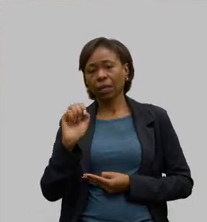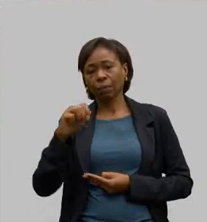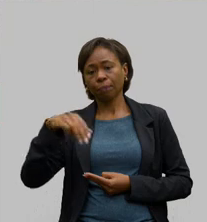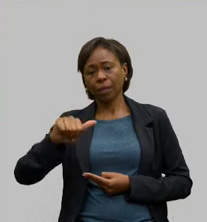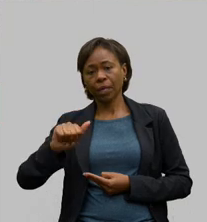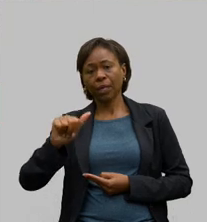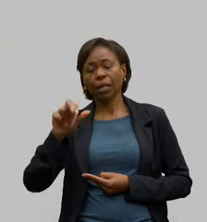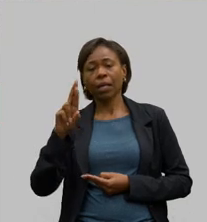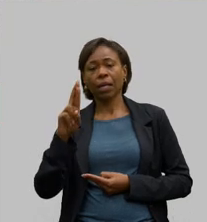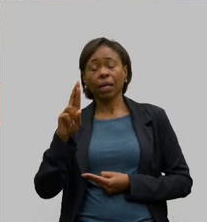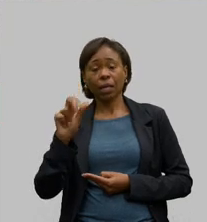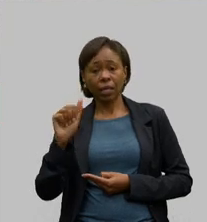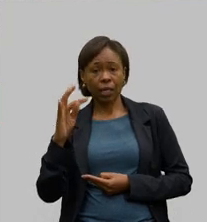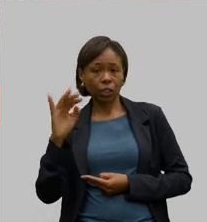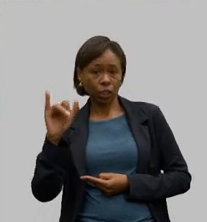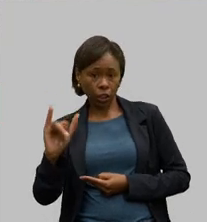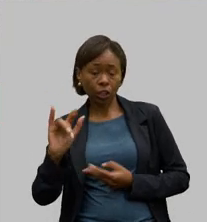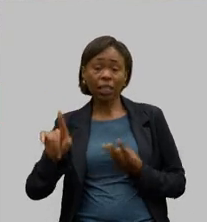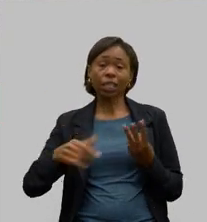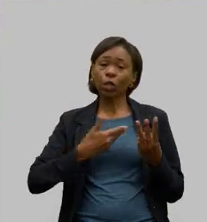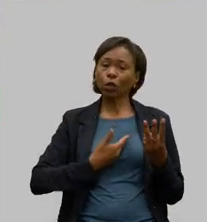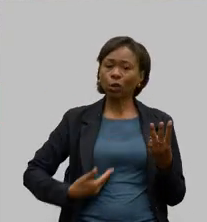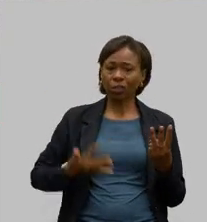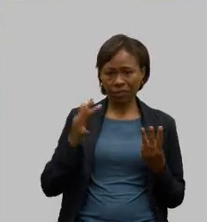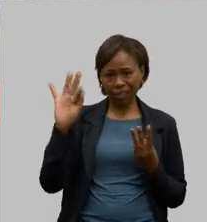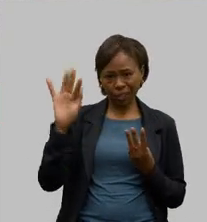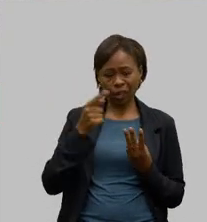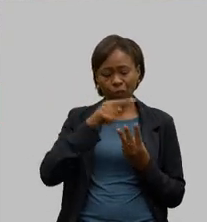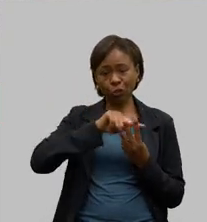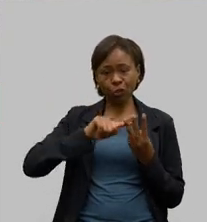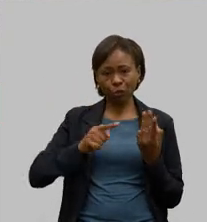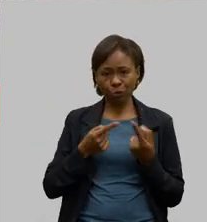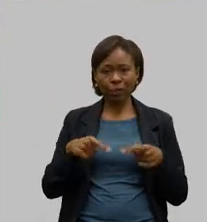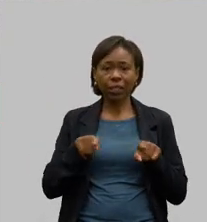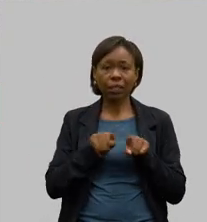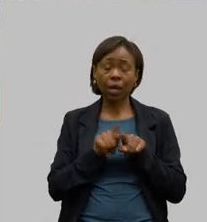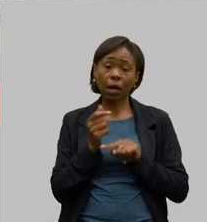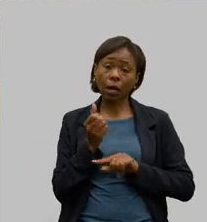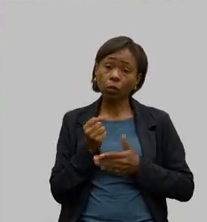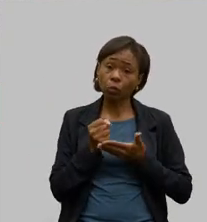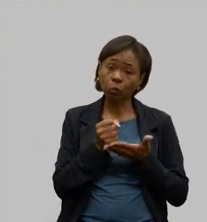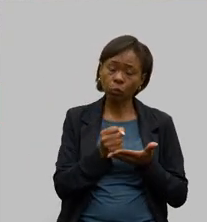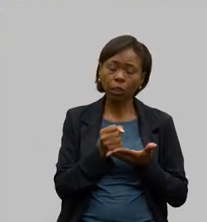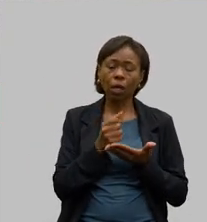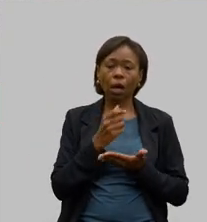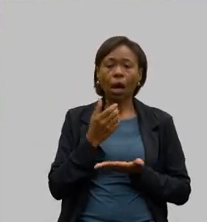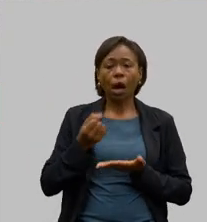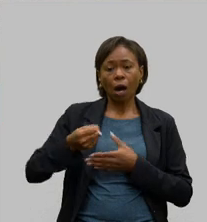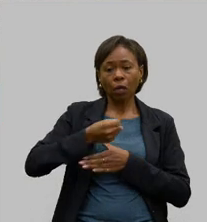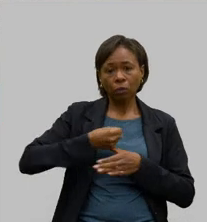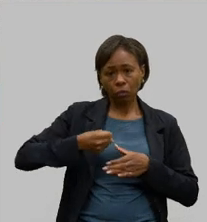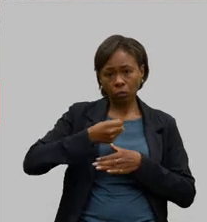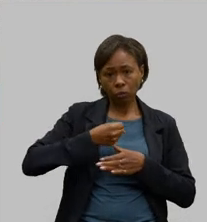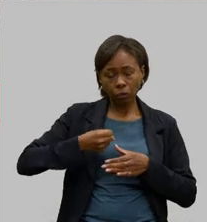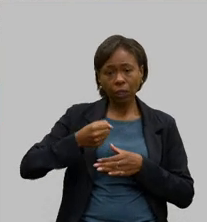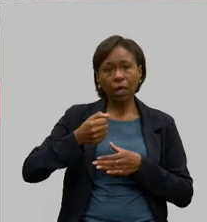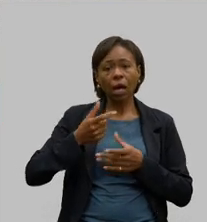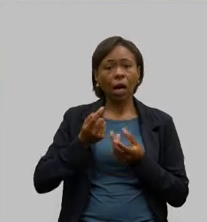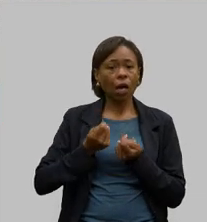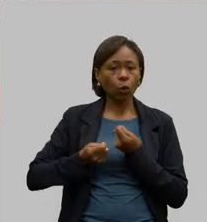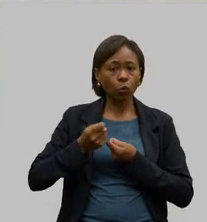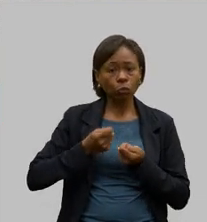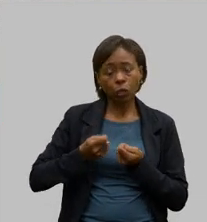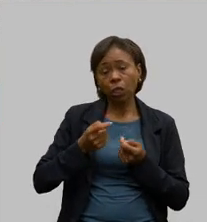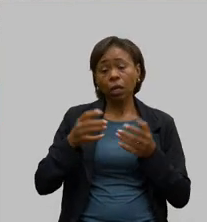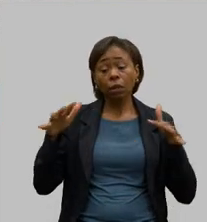federal eh e isso vai trazer pra nossa gastronomia junto com a vinda da lecon domblé eh uma uma